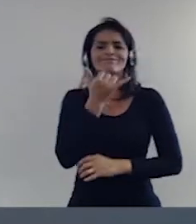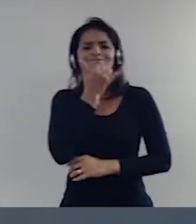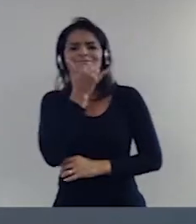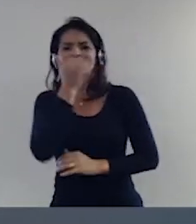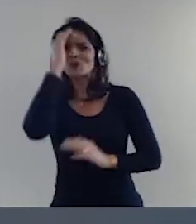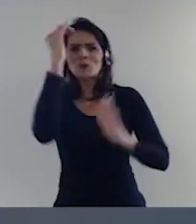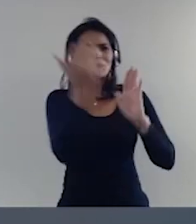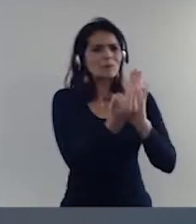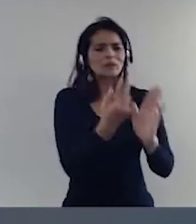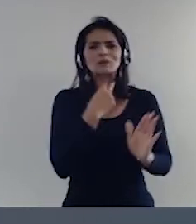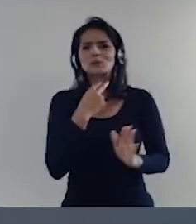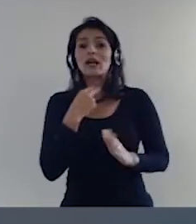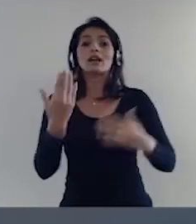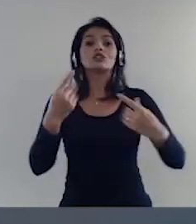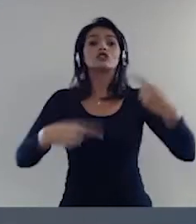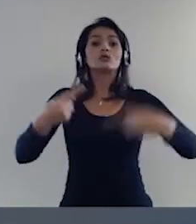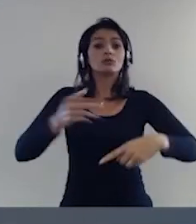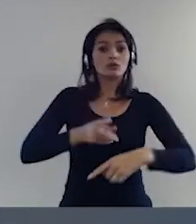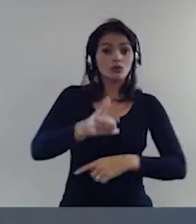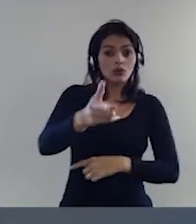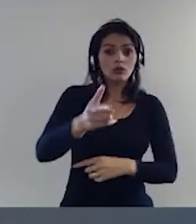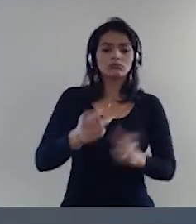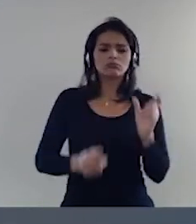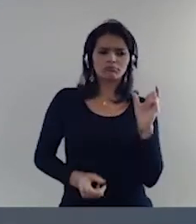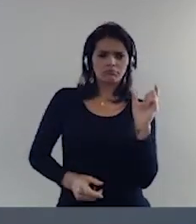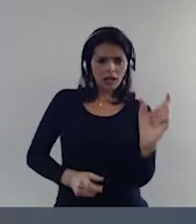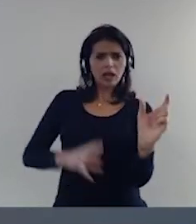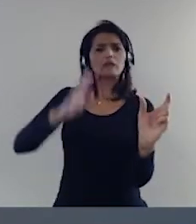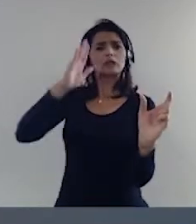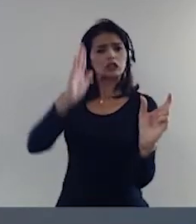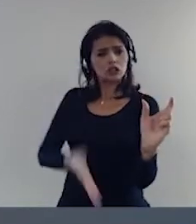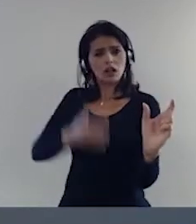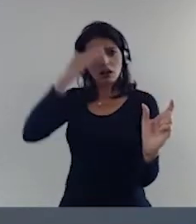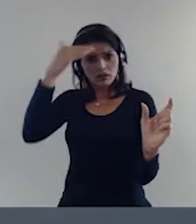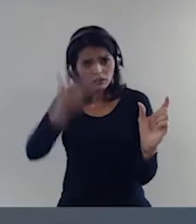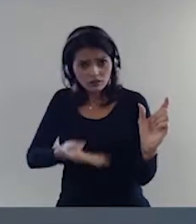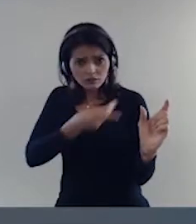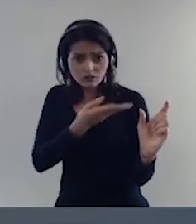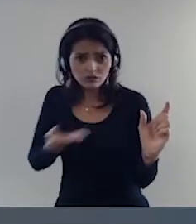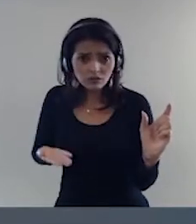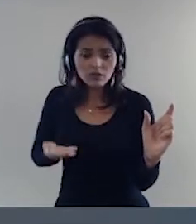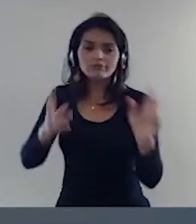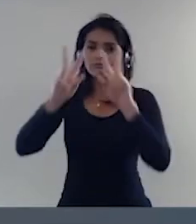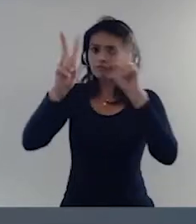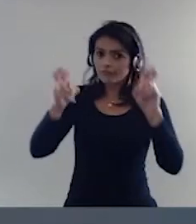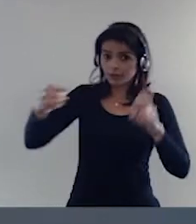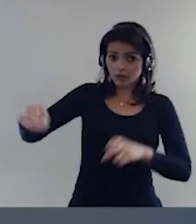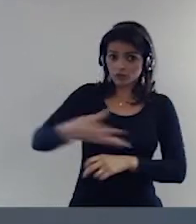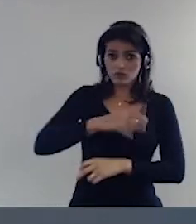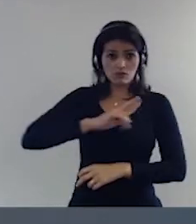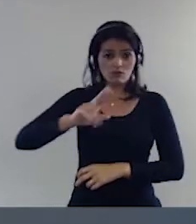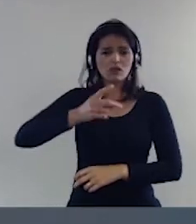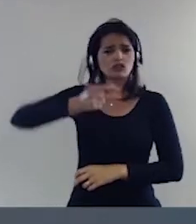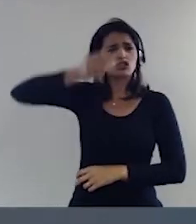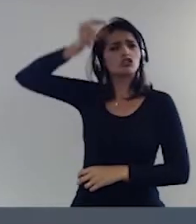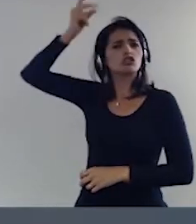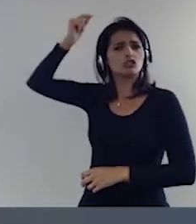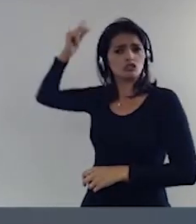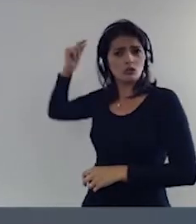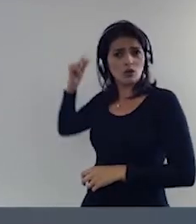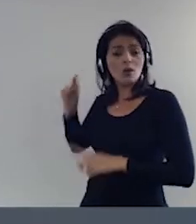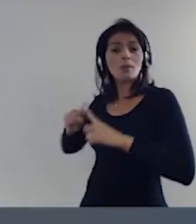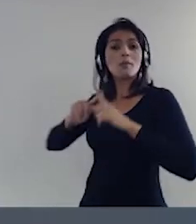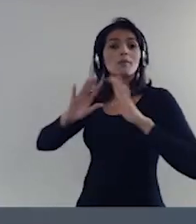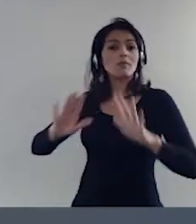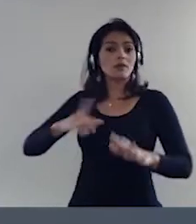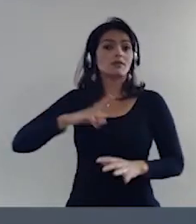se realmente poderiam ou não seguir adiante com a palavra empenhada. Então, não é um tema novo, é um tema bastante antigo, mas que evidentemente